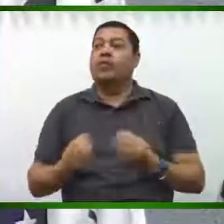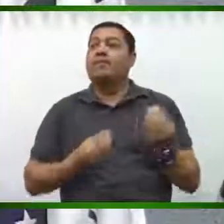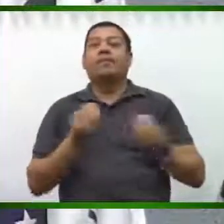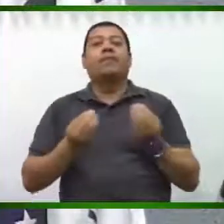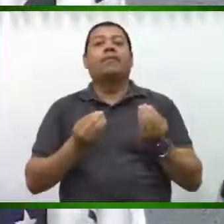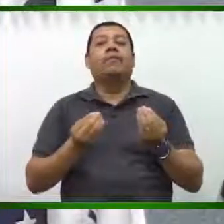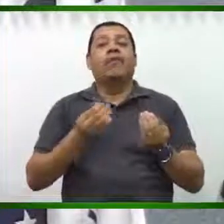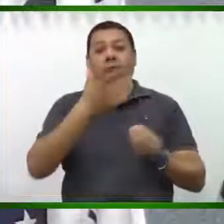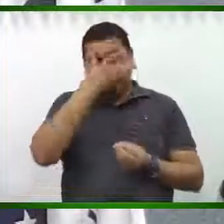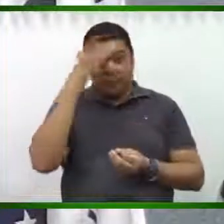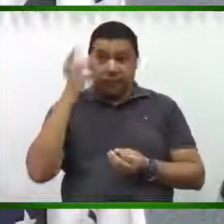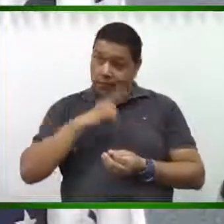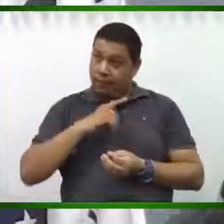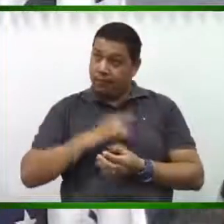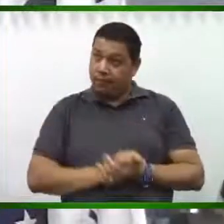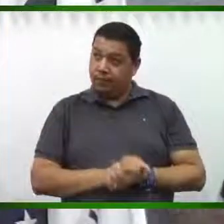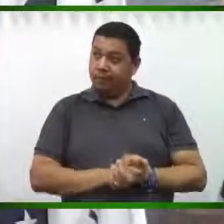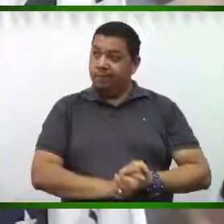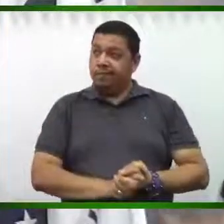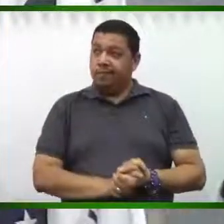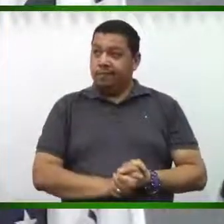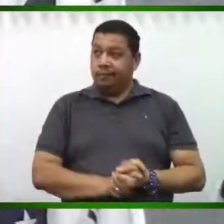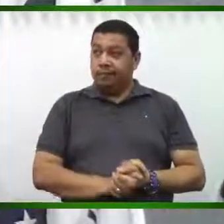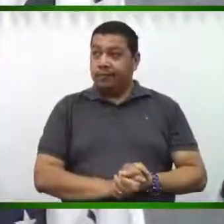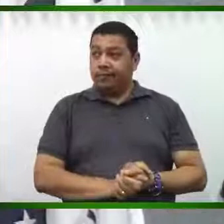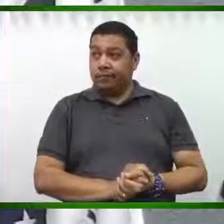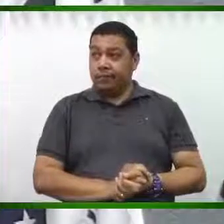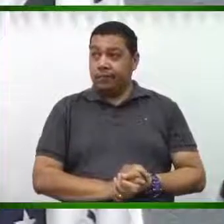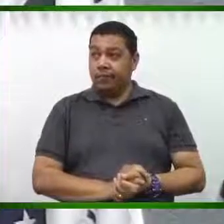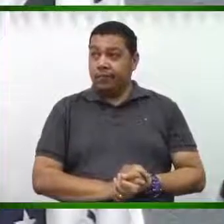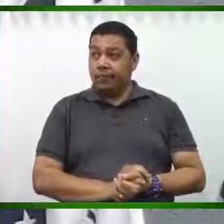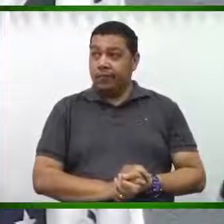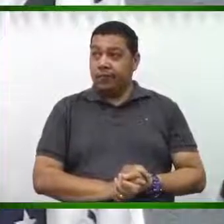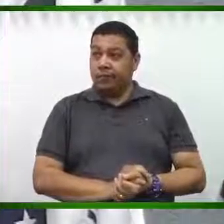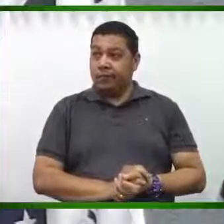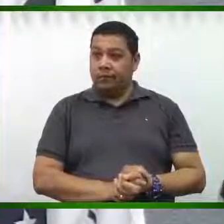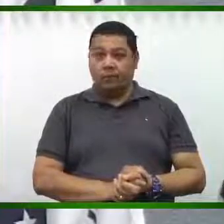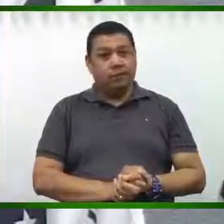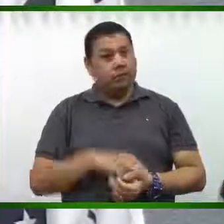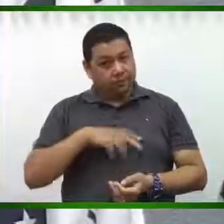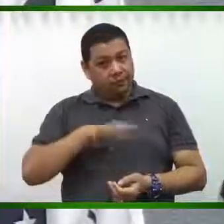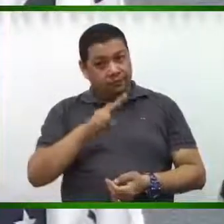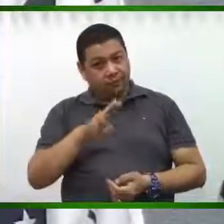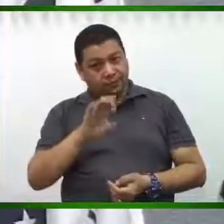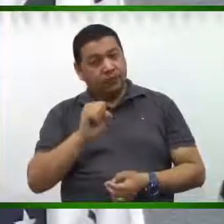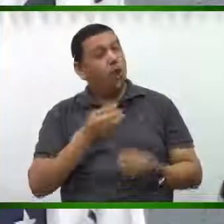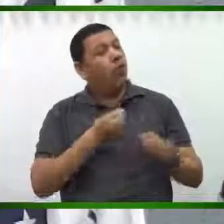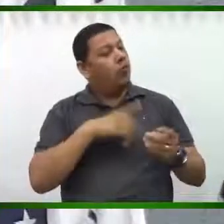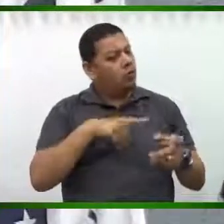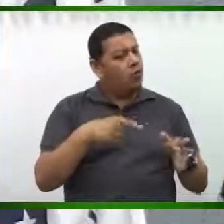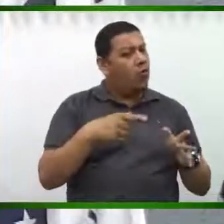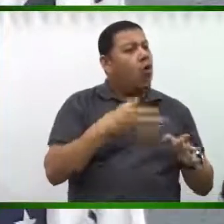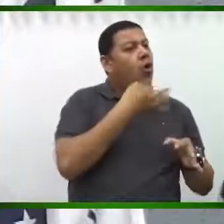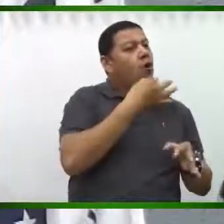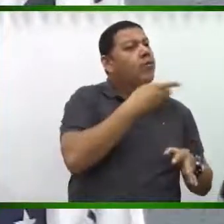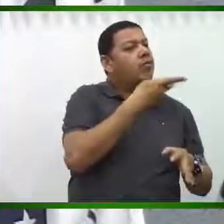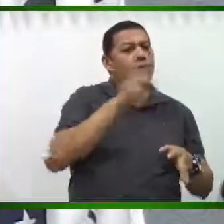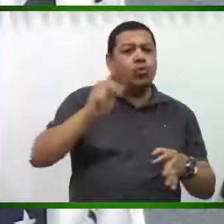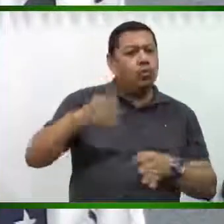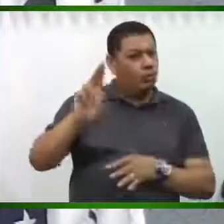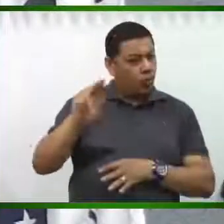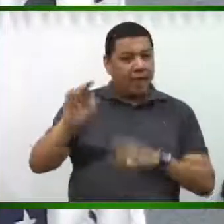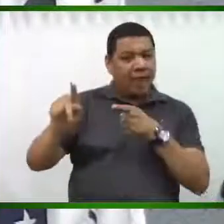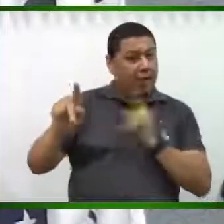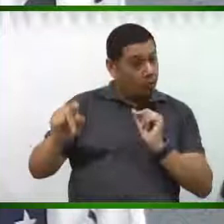como que as pessoas estão se referindo ao postinho de saúde. Infelizmente,